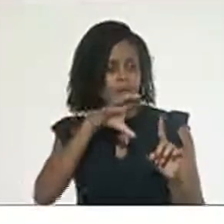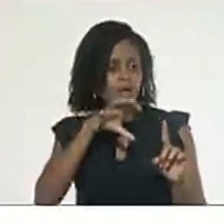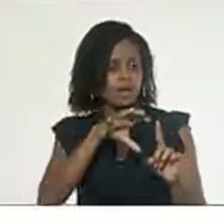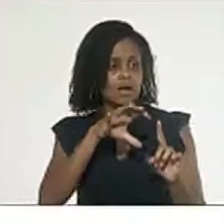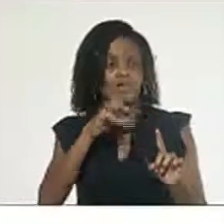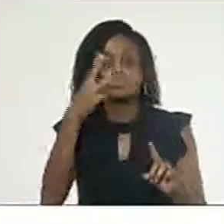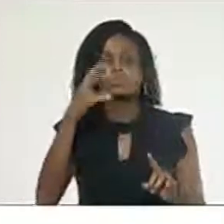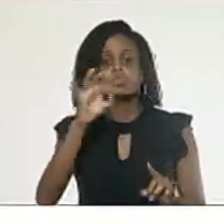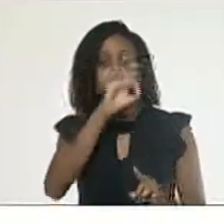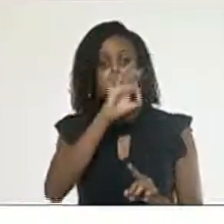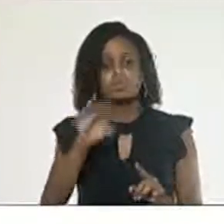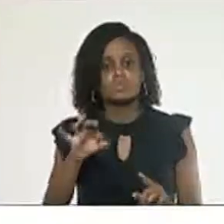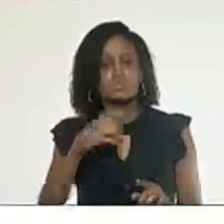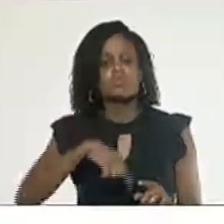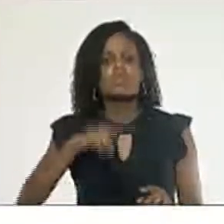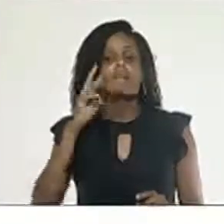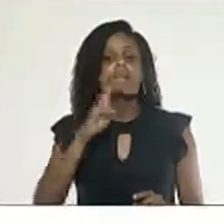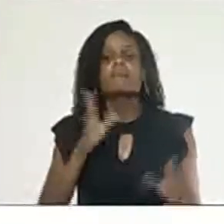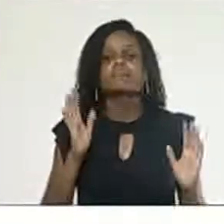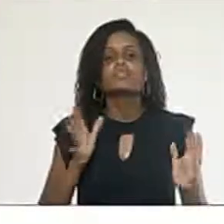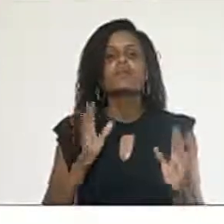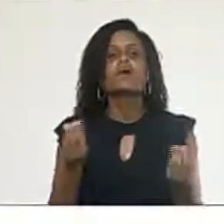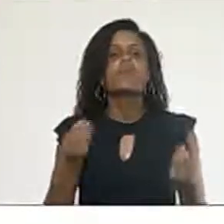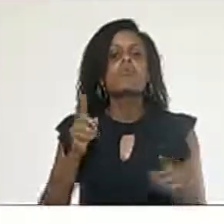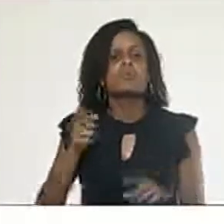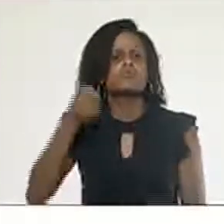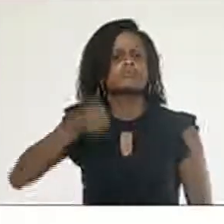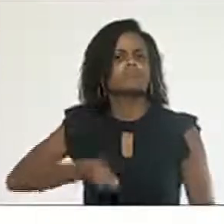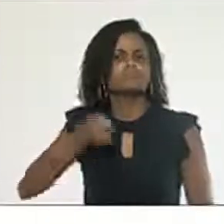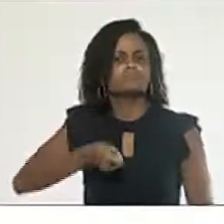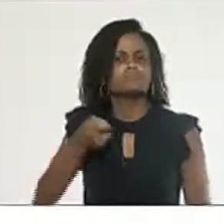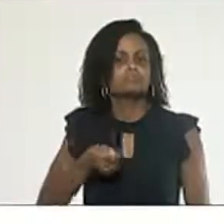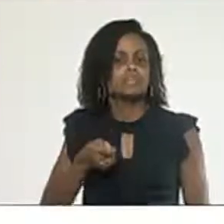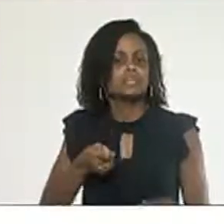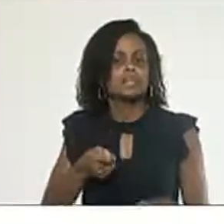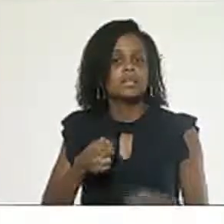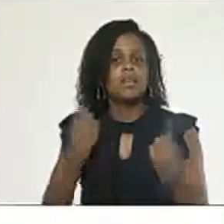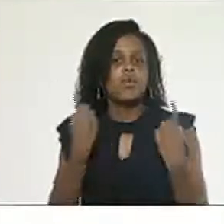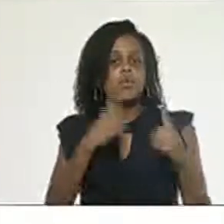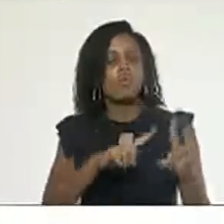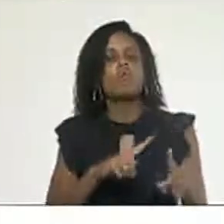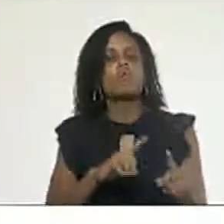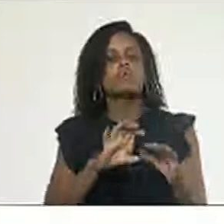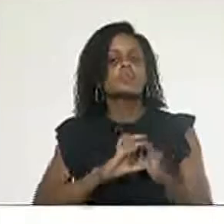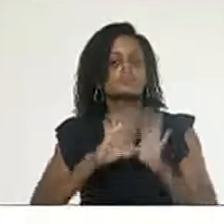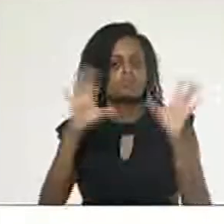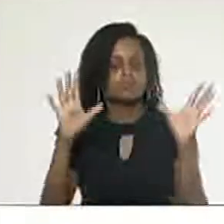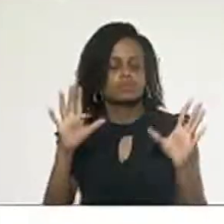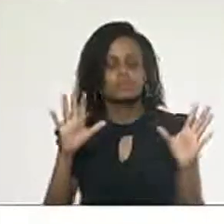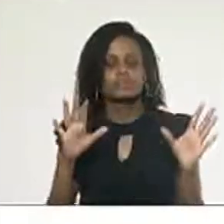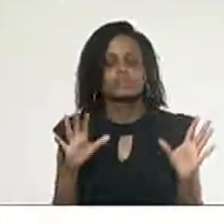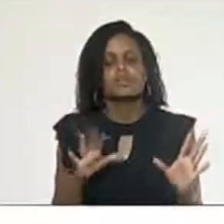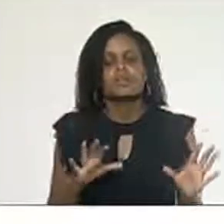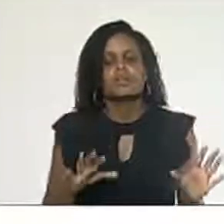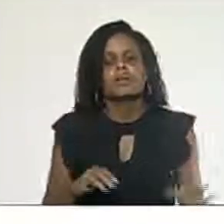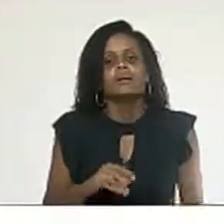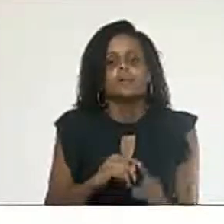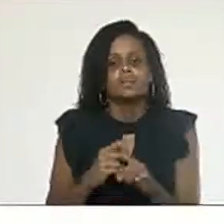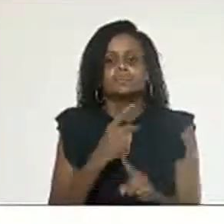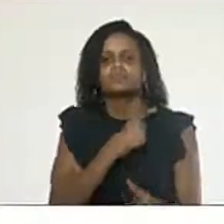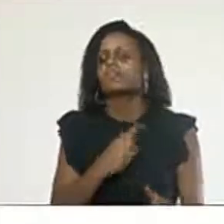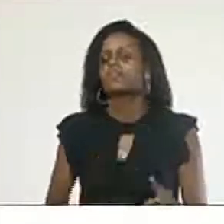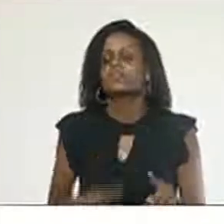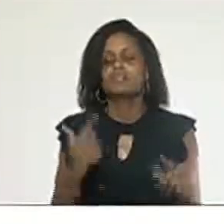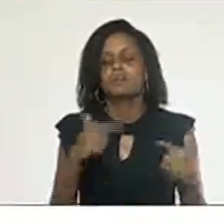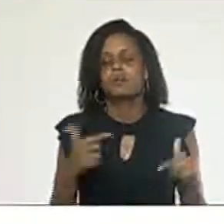a gente já vê a lógica autoritária e antidemocrática que está trabalhando essa